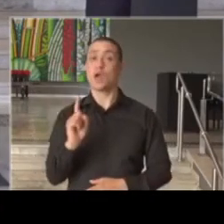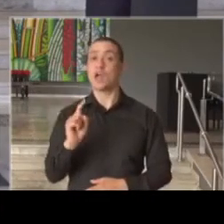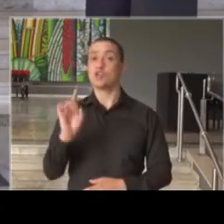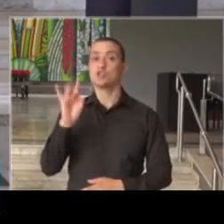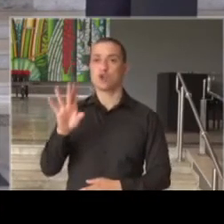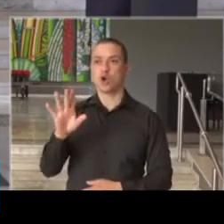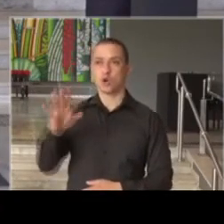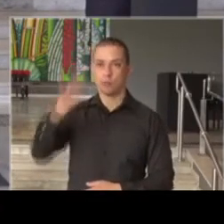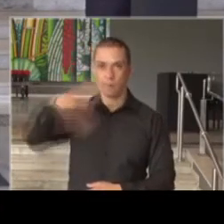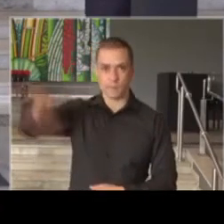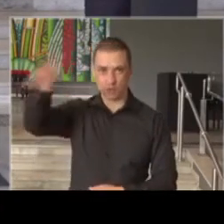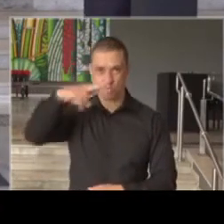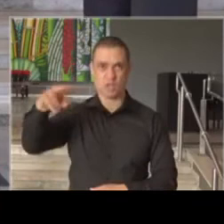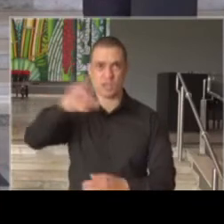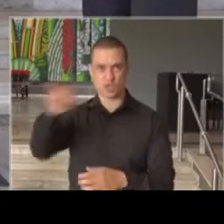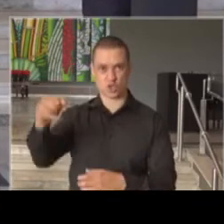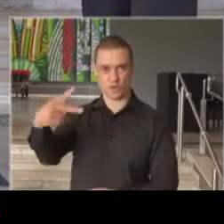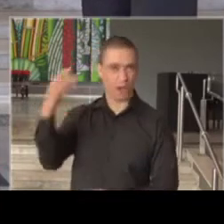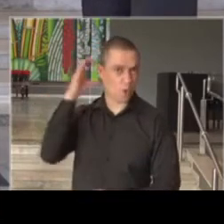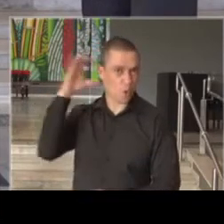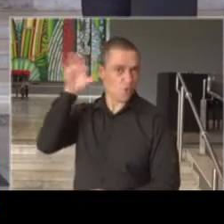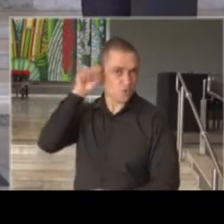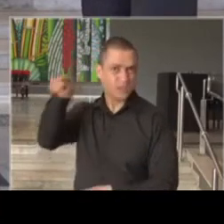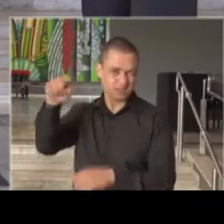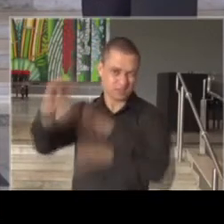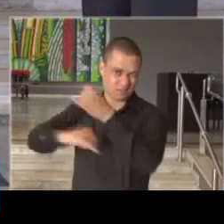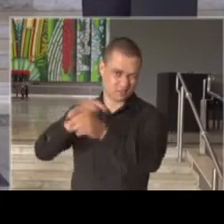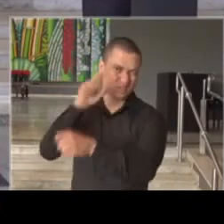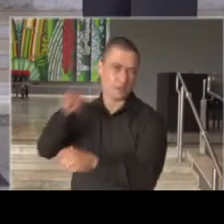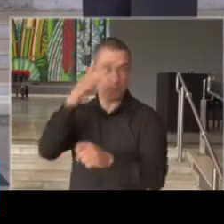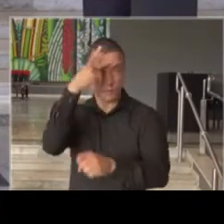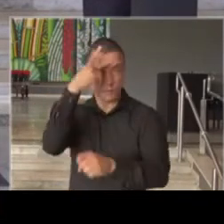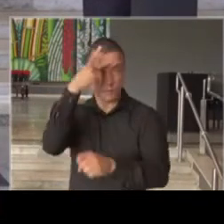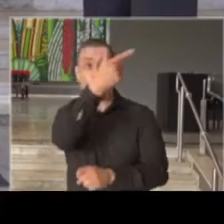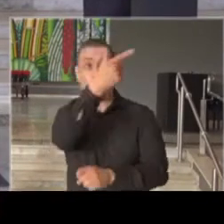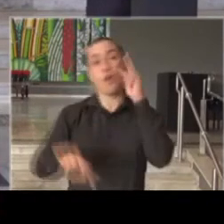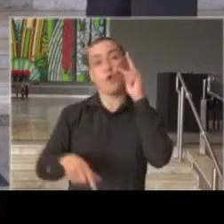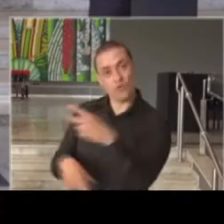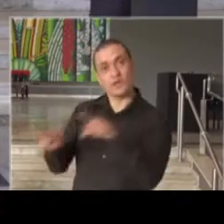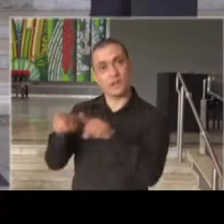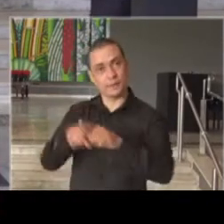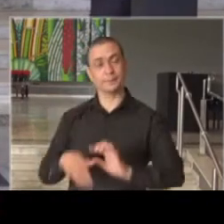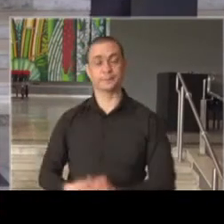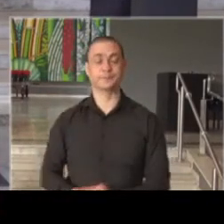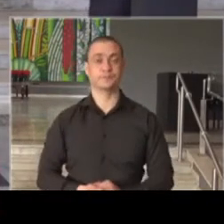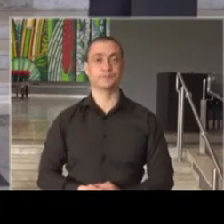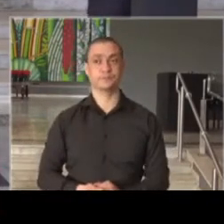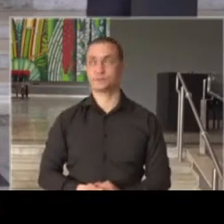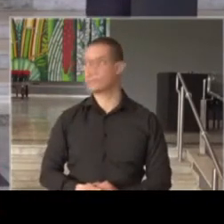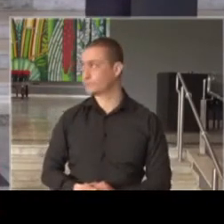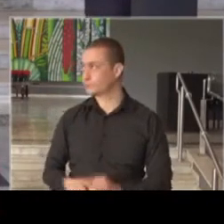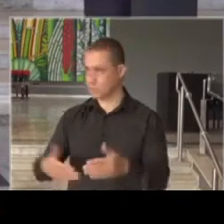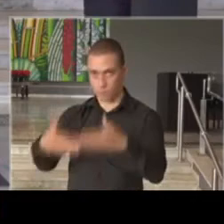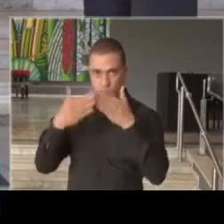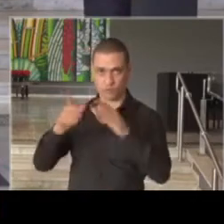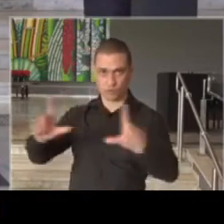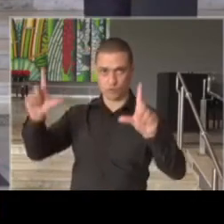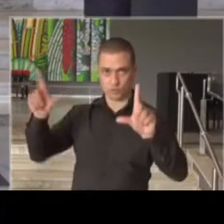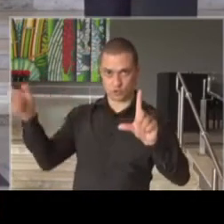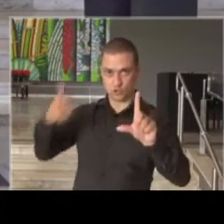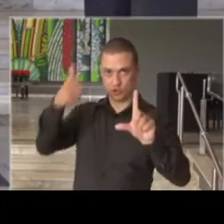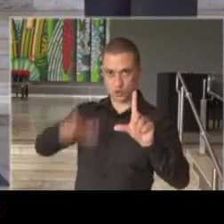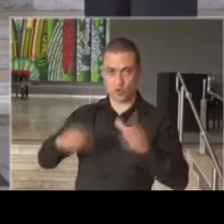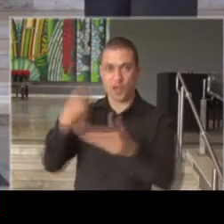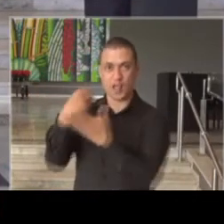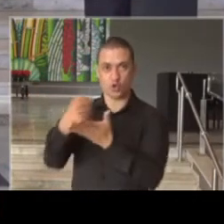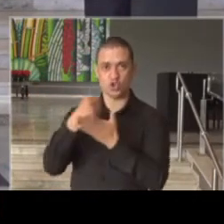aos ouvintes e internautas da Jovem Pan, como também outras pessoas que estão nos acompanhando neste momento. Por gentileza, então, a